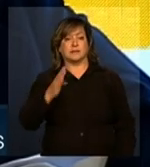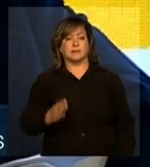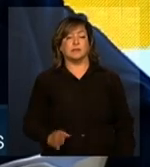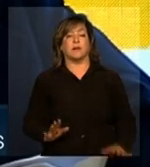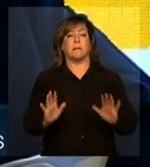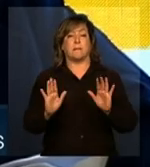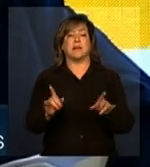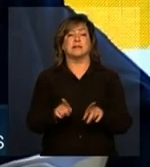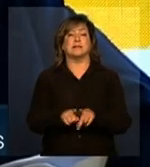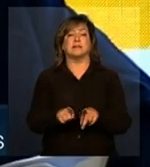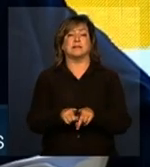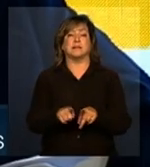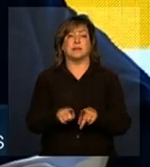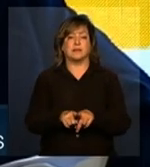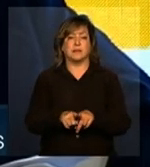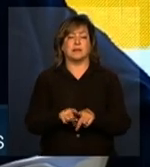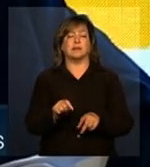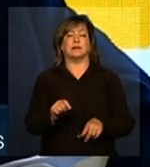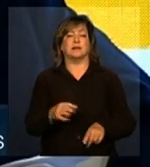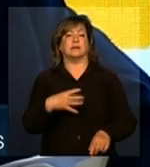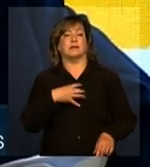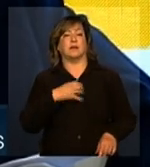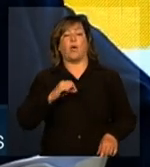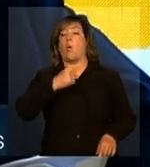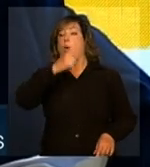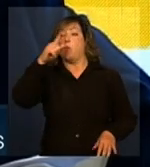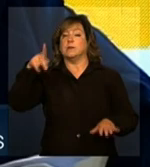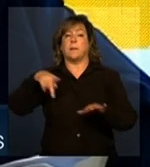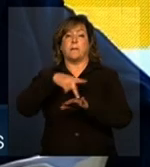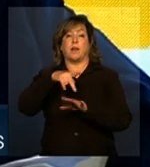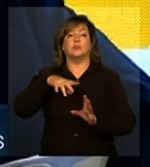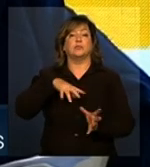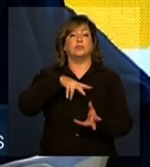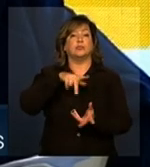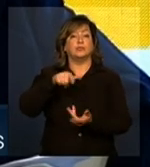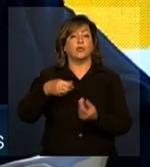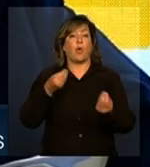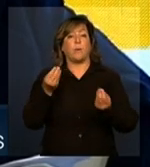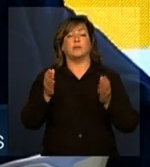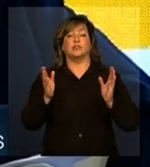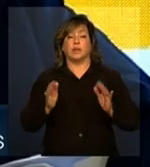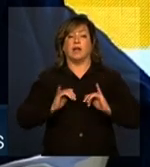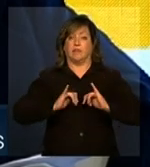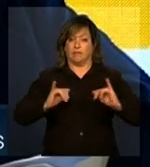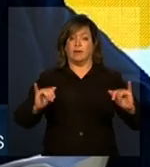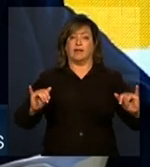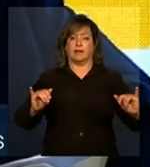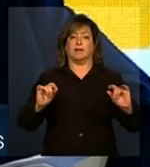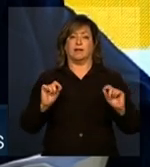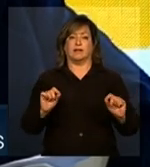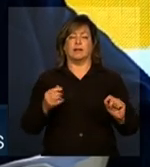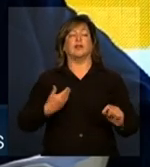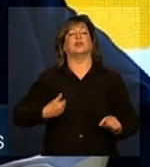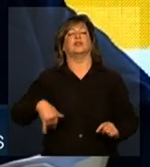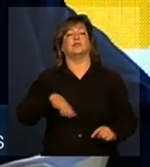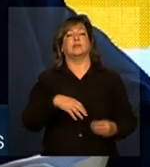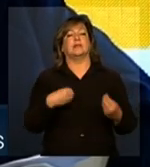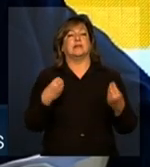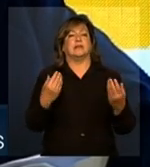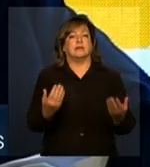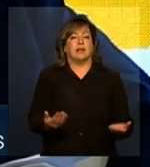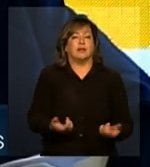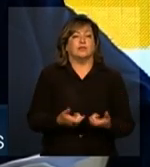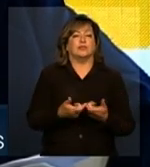mas também inspirando a outros países do mundo, como já foi falado, nos dá o